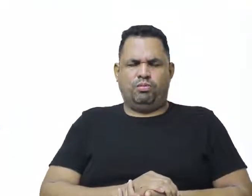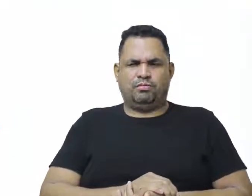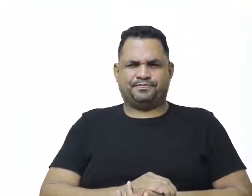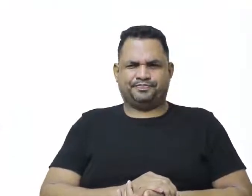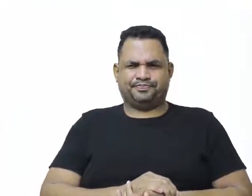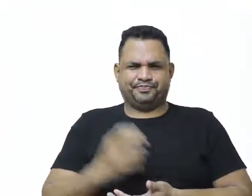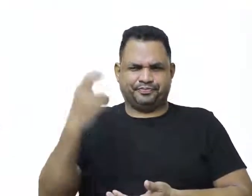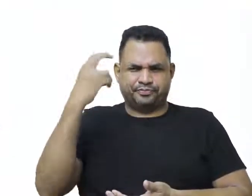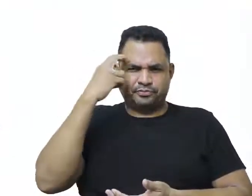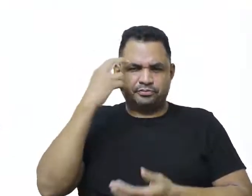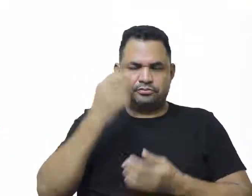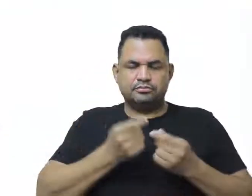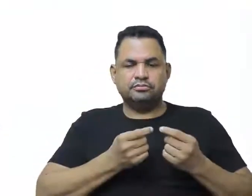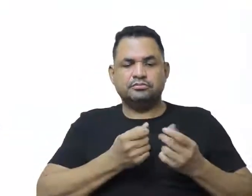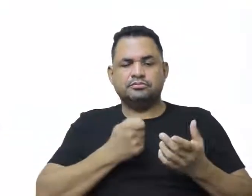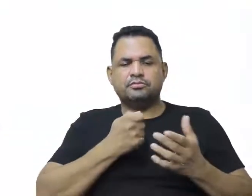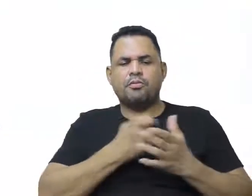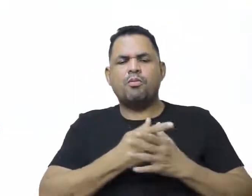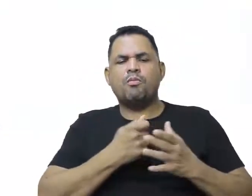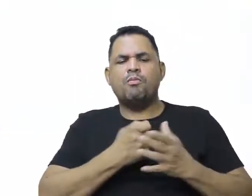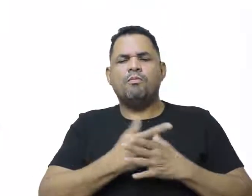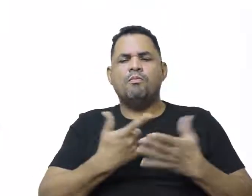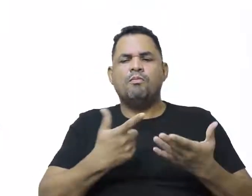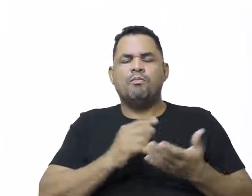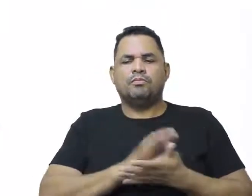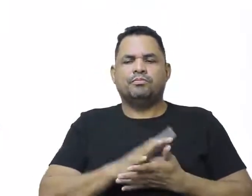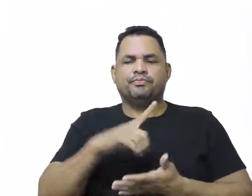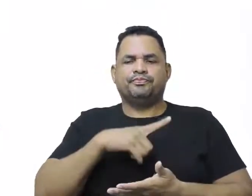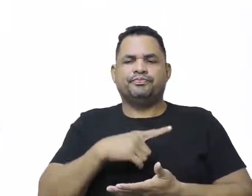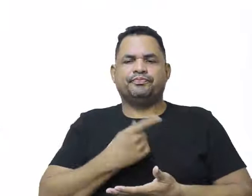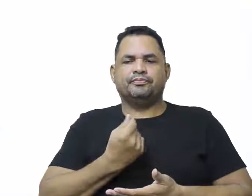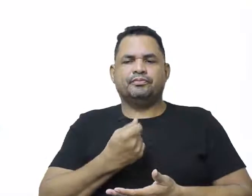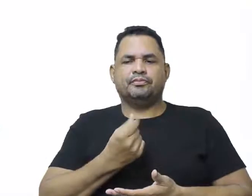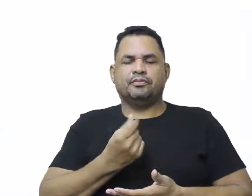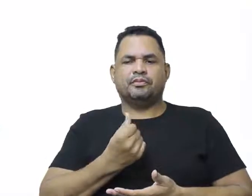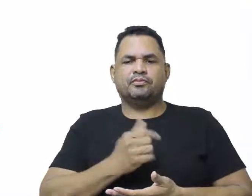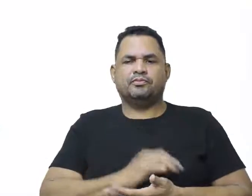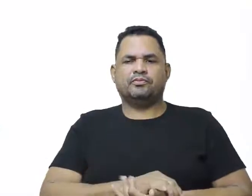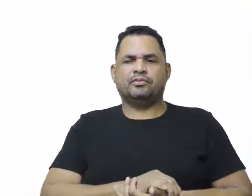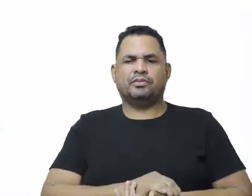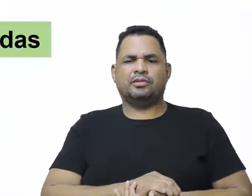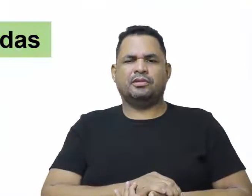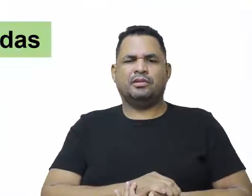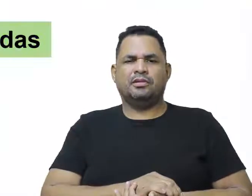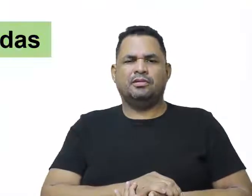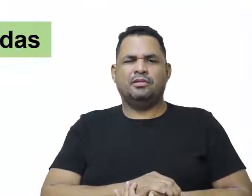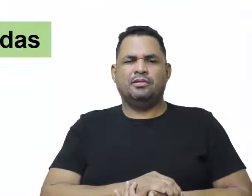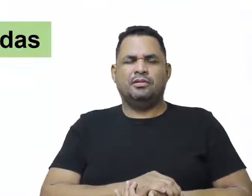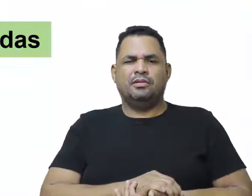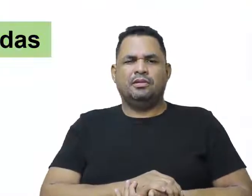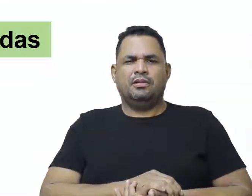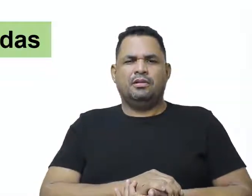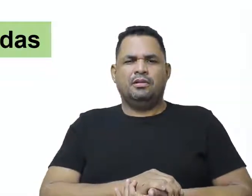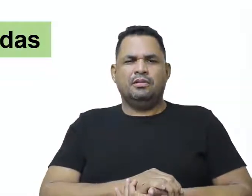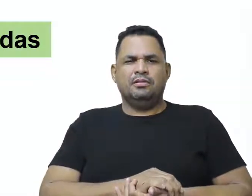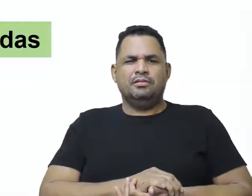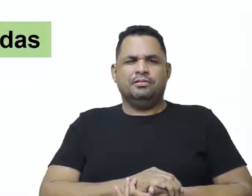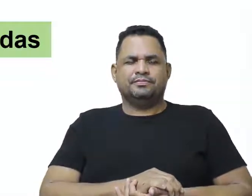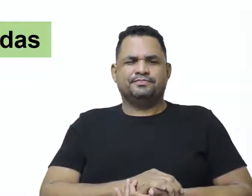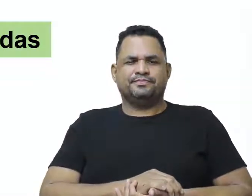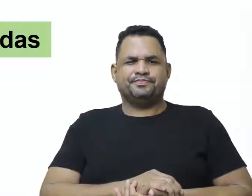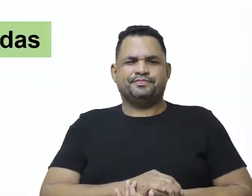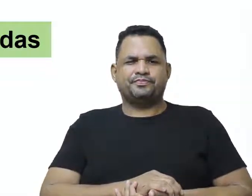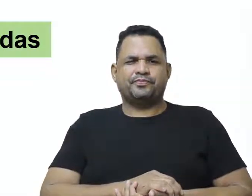aquela que a gente pode comprar todo mundo tem acesso desde que tenha dinheiro tá bom esses são a visão do Félix